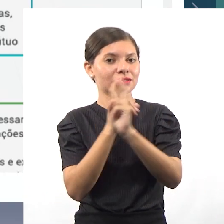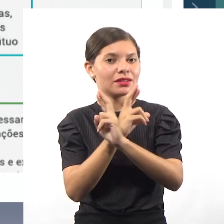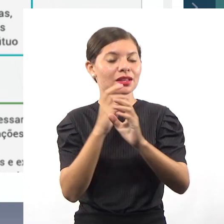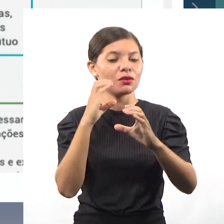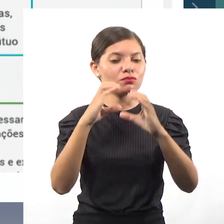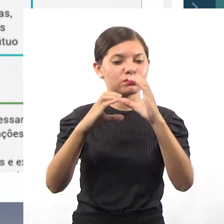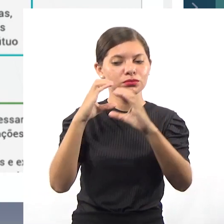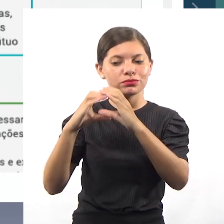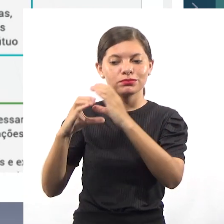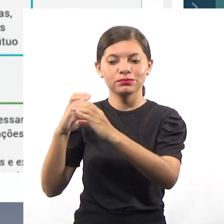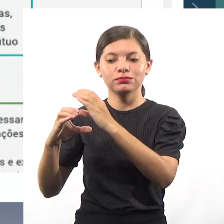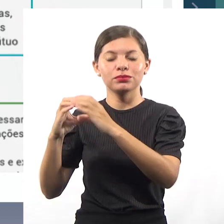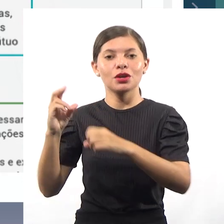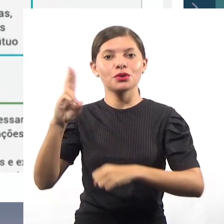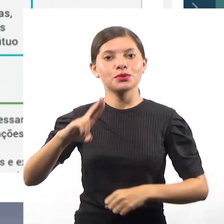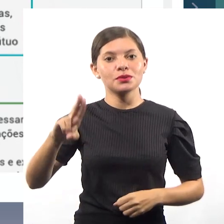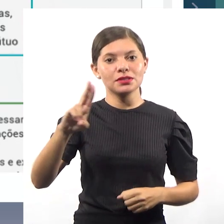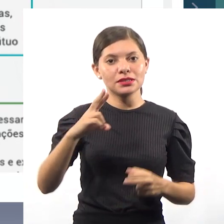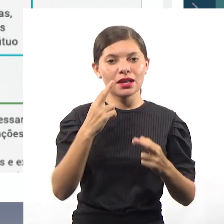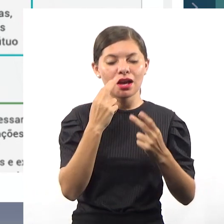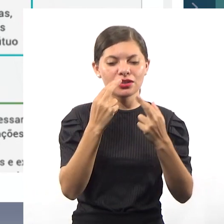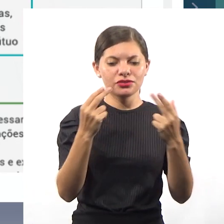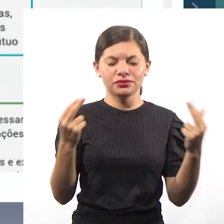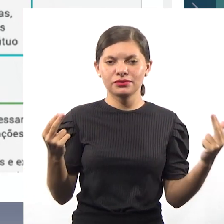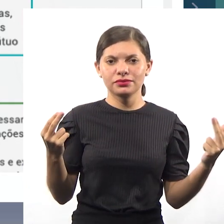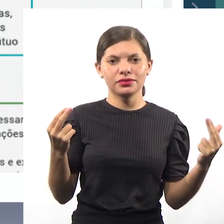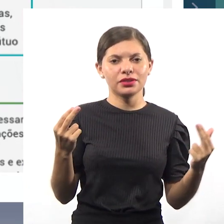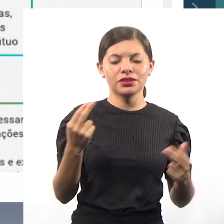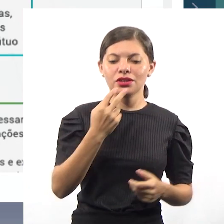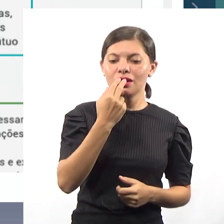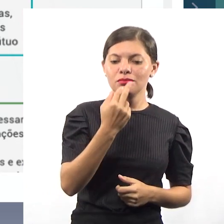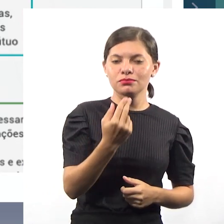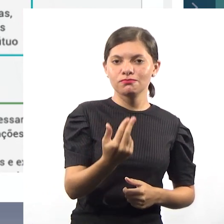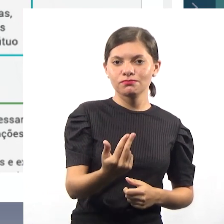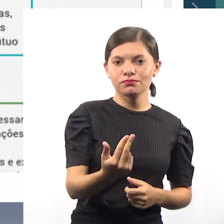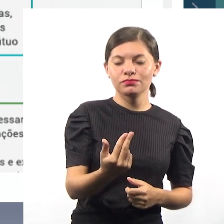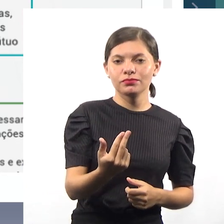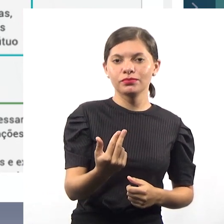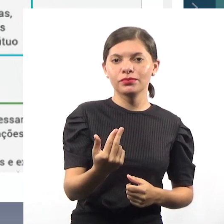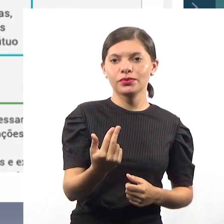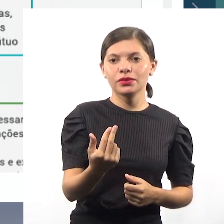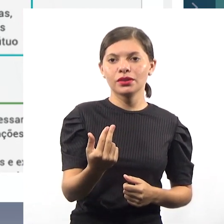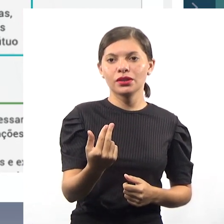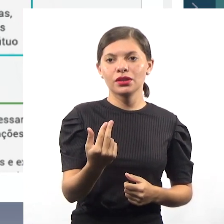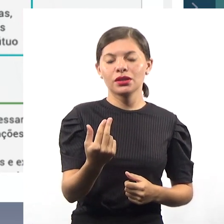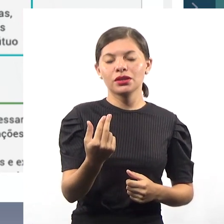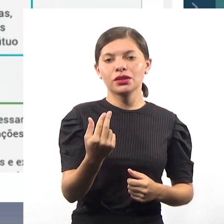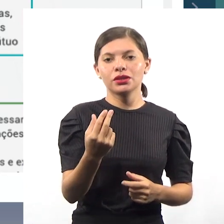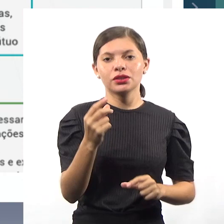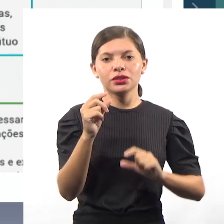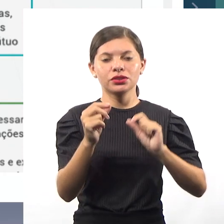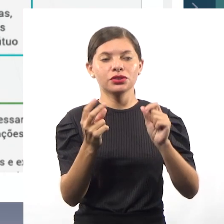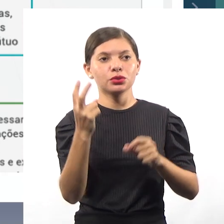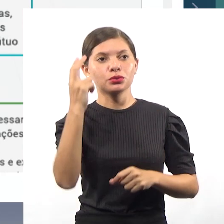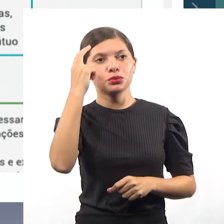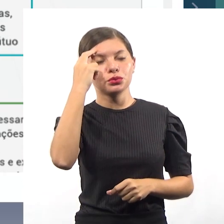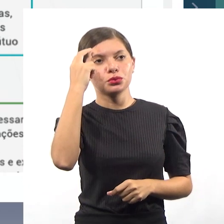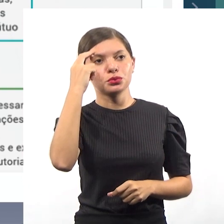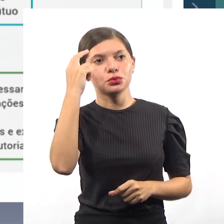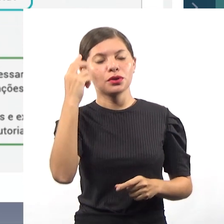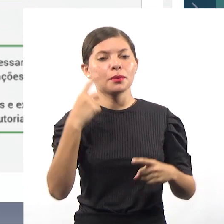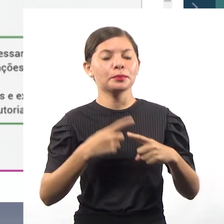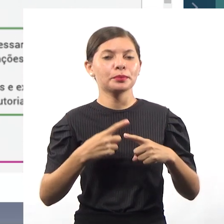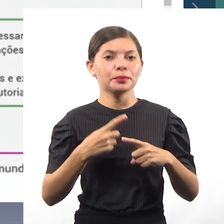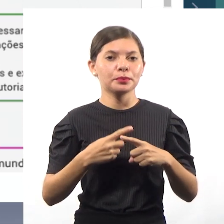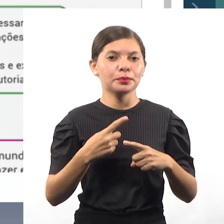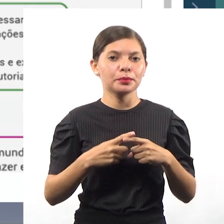comunicação, usar diferentes linguagens. Diferentes linguagens está diretamente ligada às diferentes formas de manifestações artísticas. Para